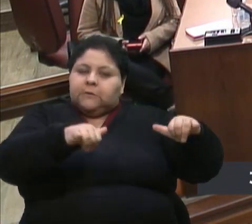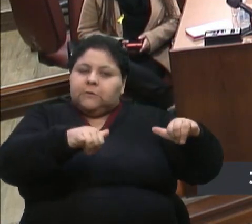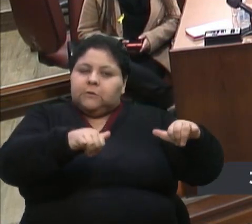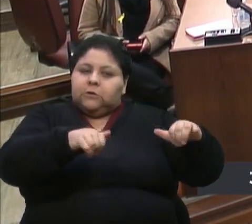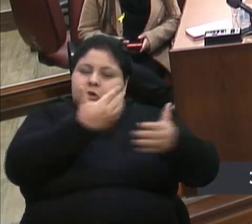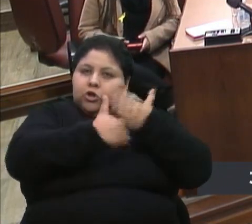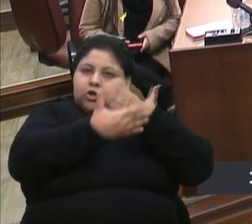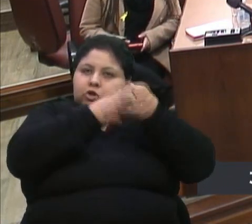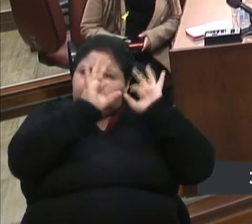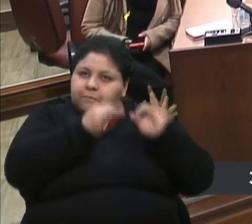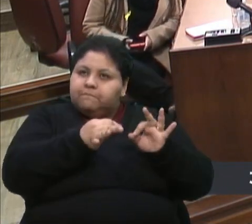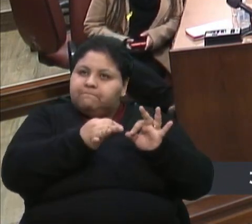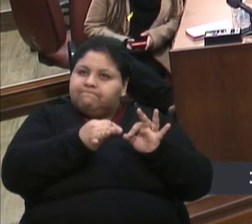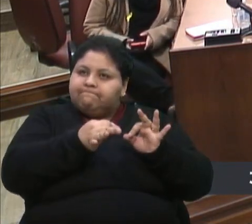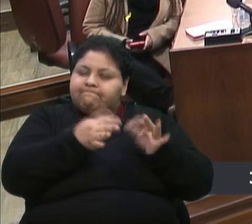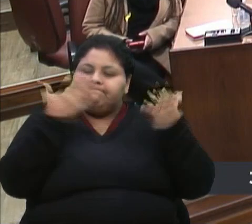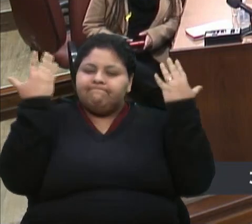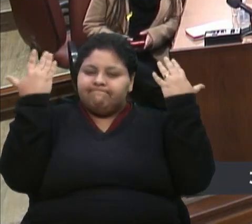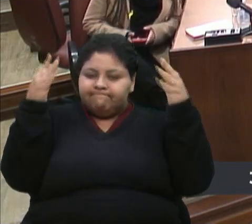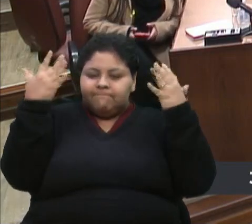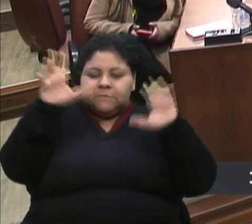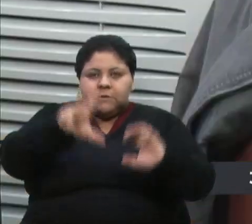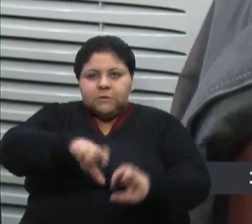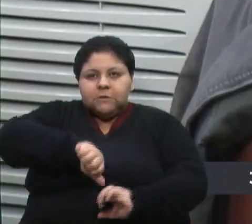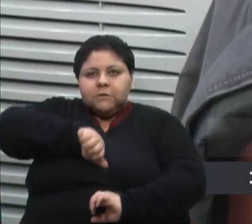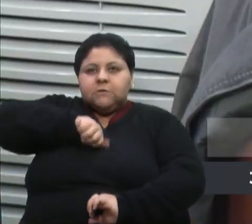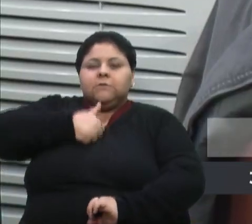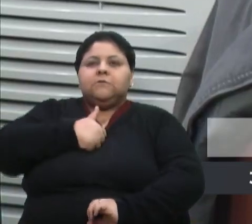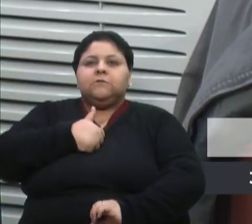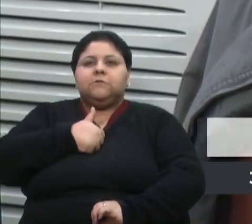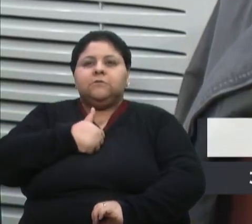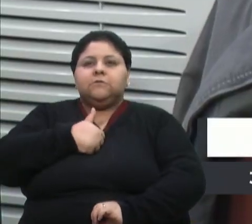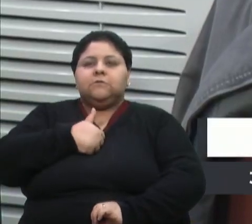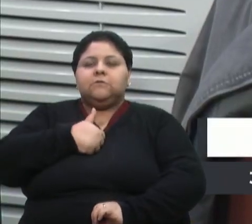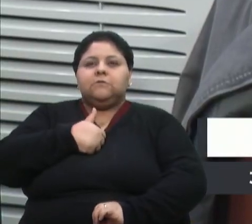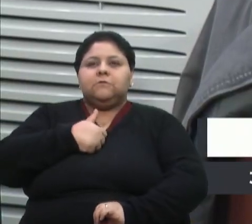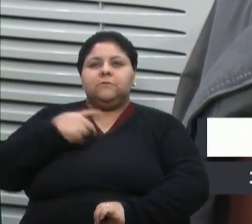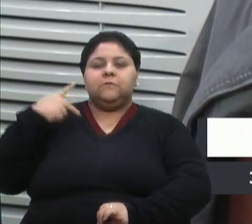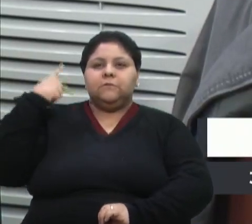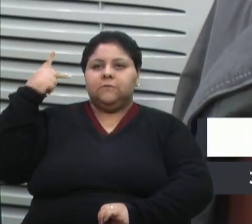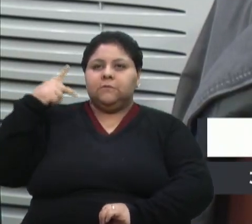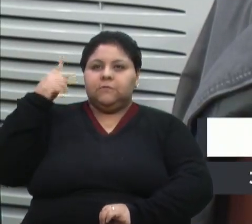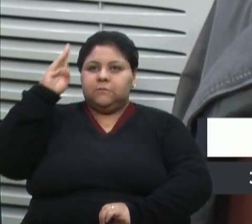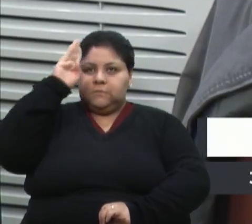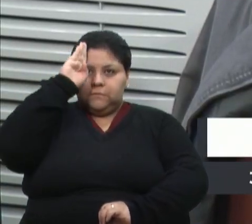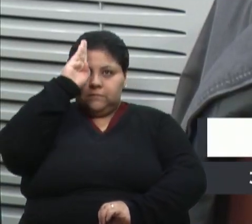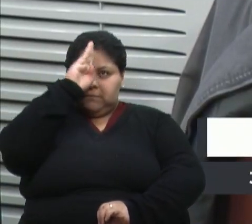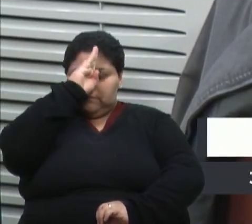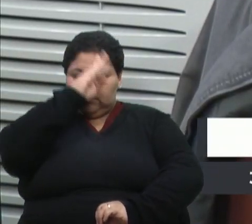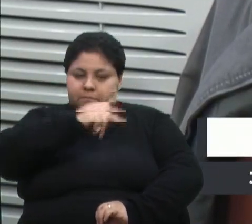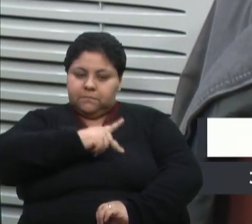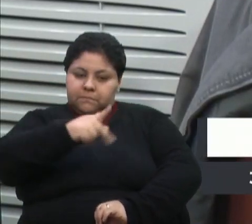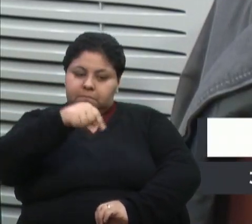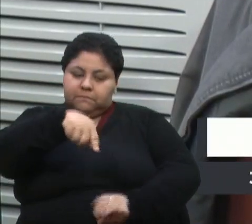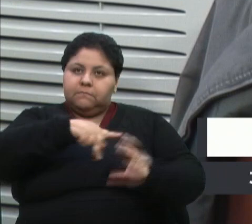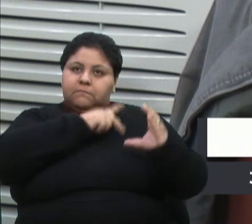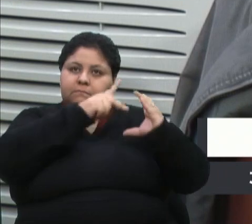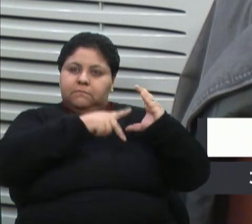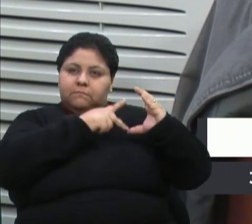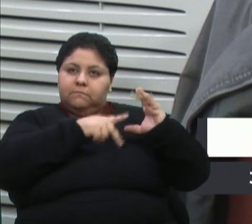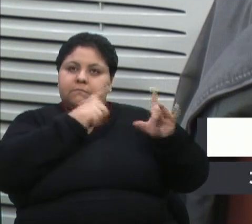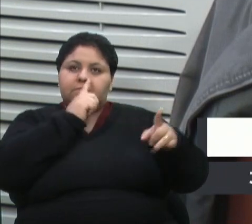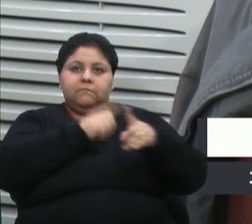E parabenizo pela sua atitude, vereador D'Ambrossi, presidente da nossa casa, porque